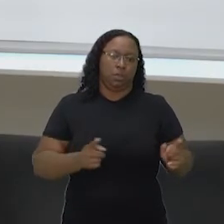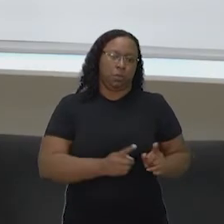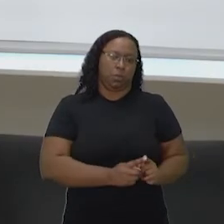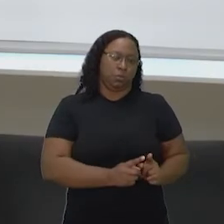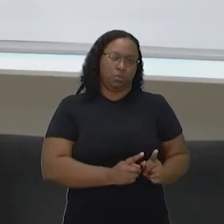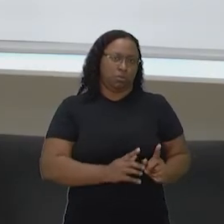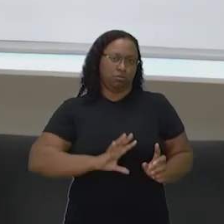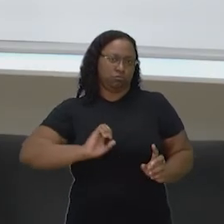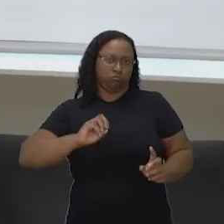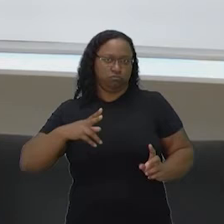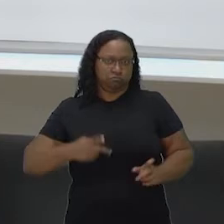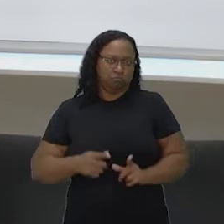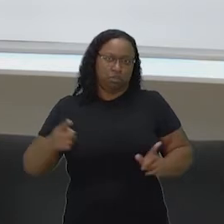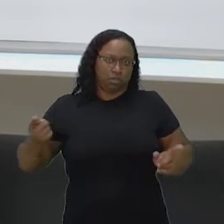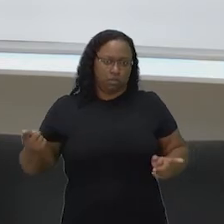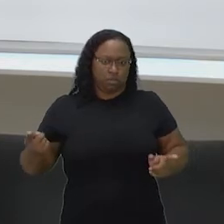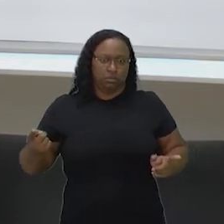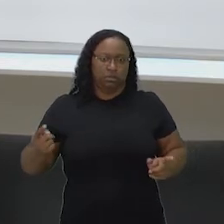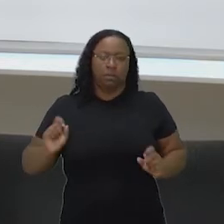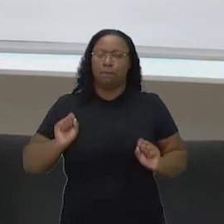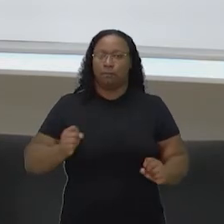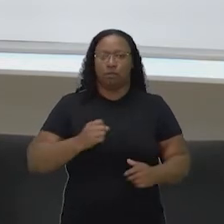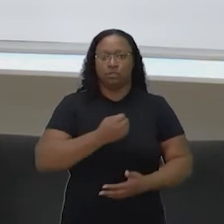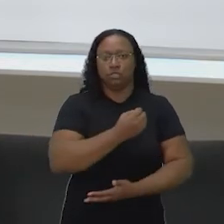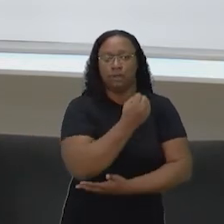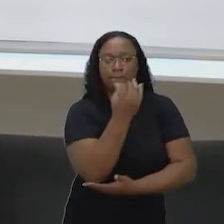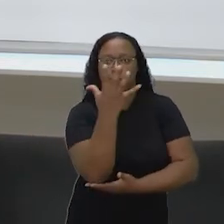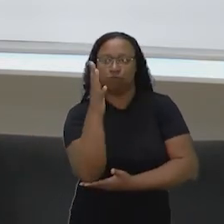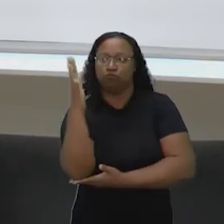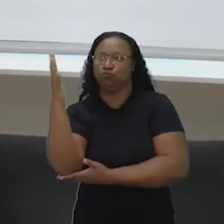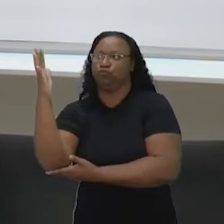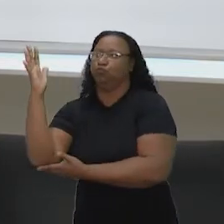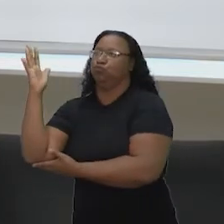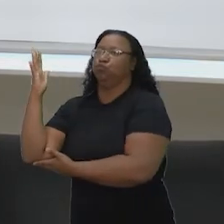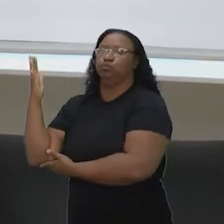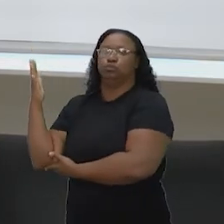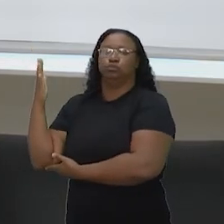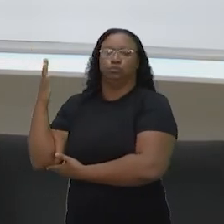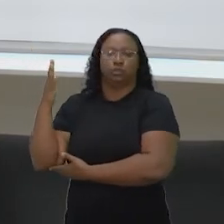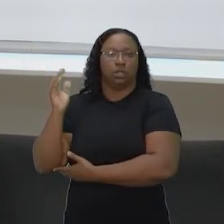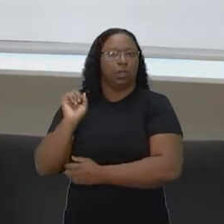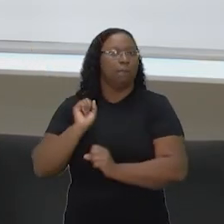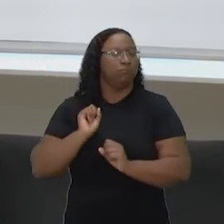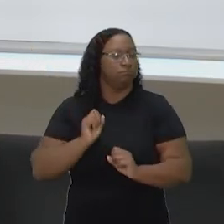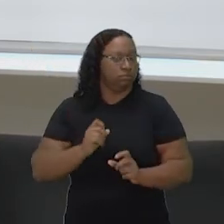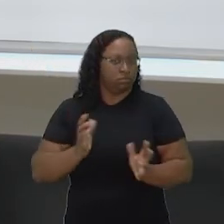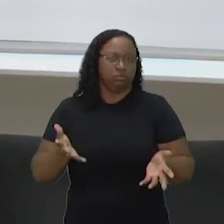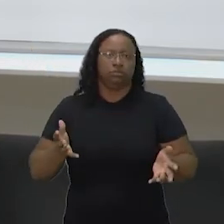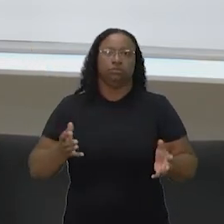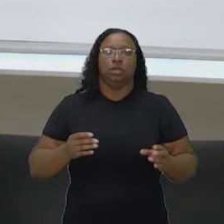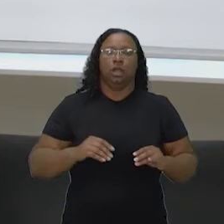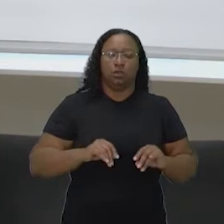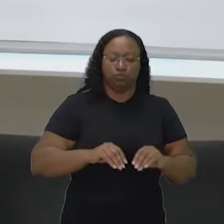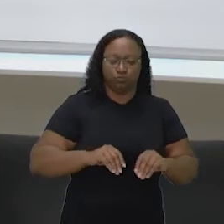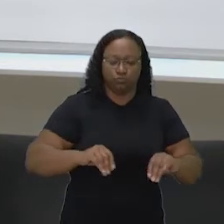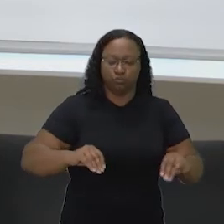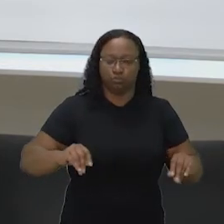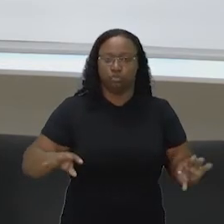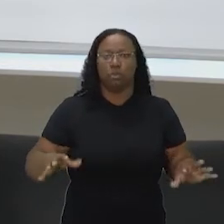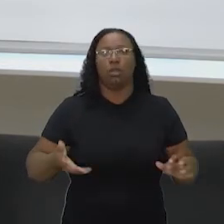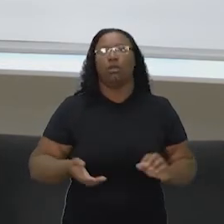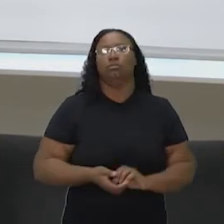Você pode plantar floresta para isso, fazer de eucalipto, você pode usar resíduo de poda, você pode usar o bagaço